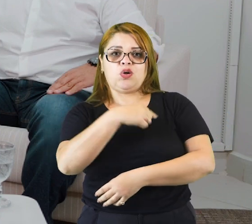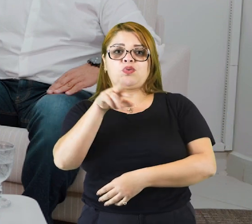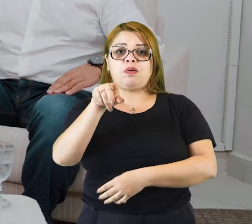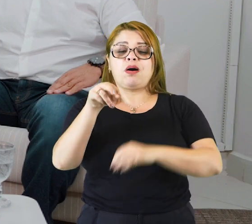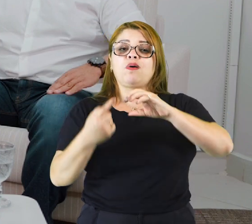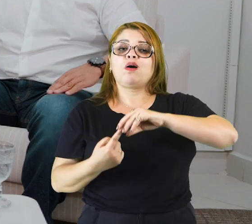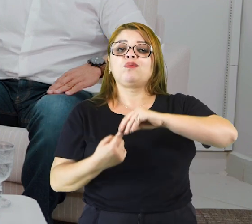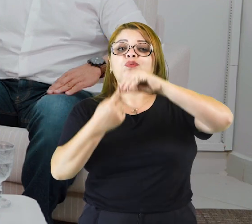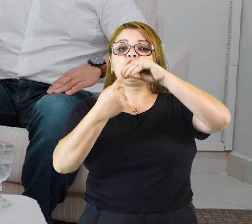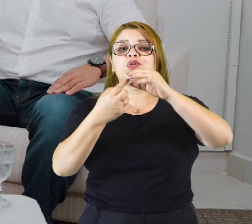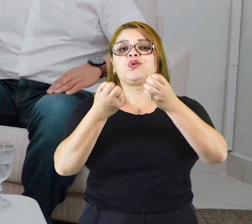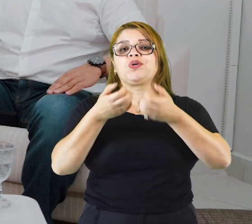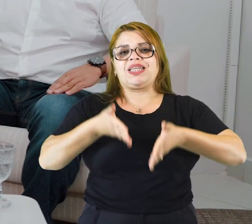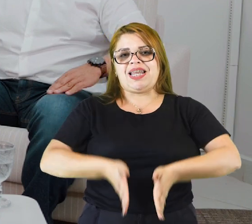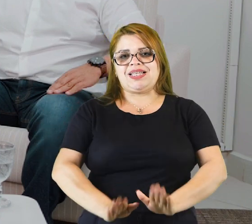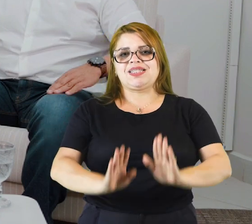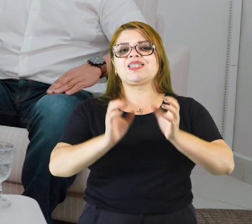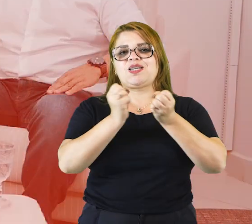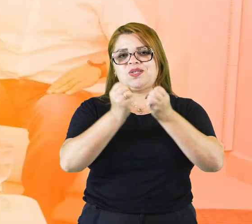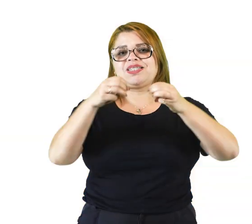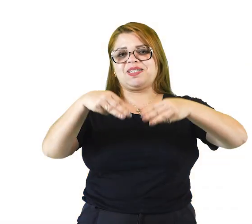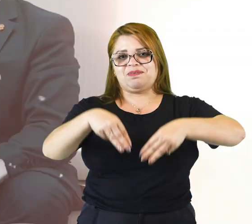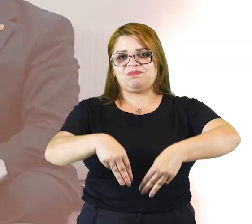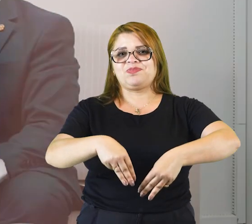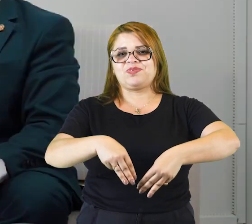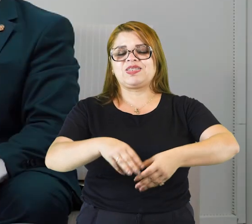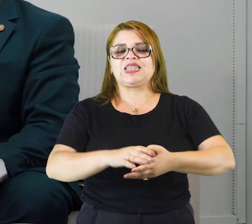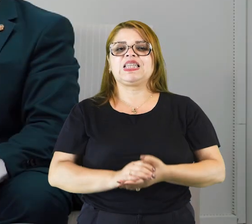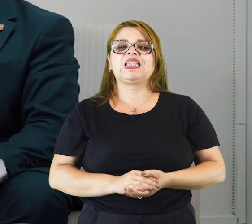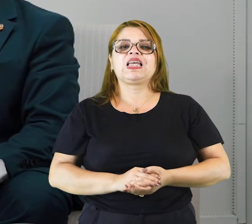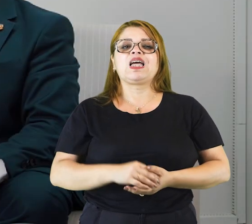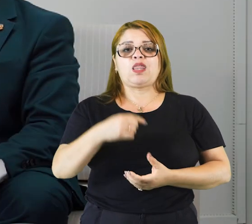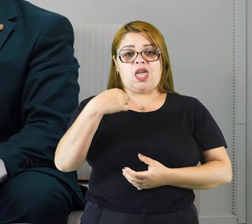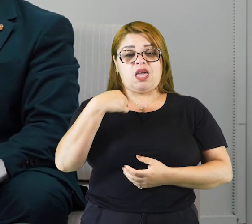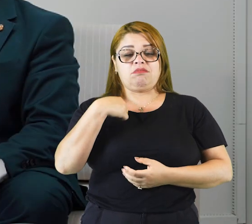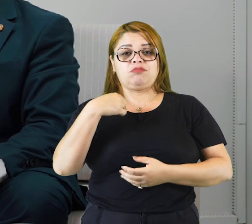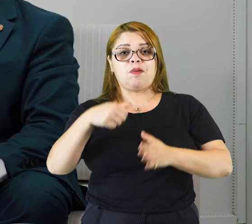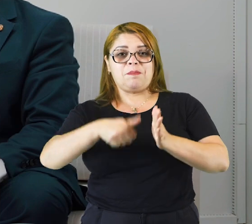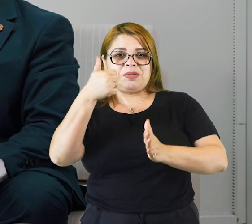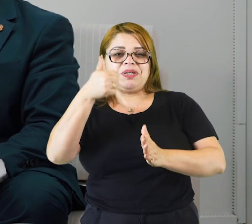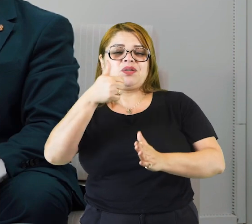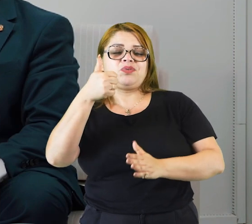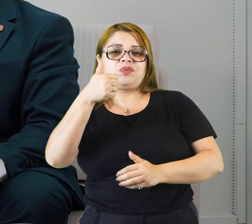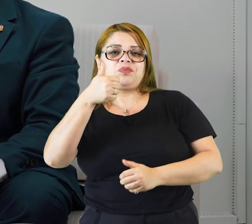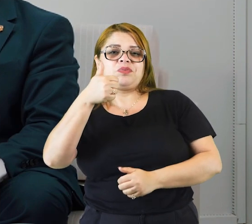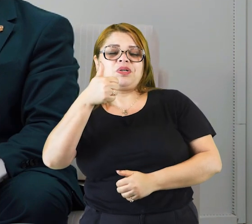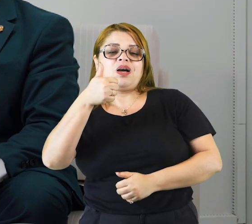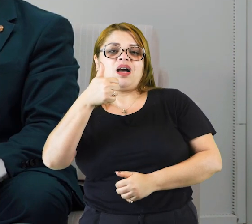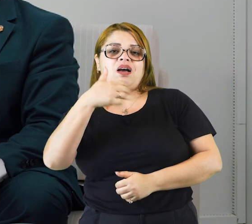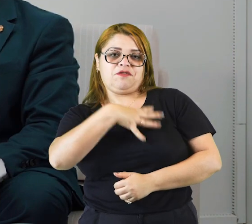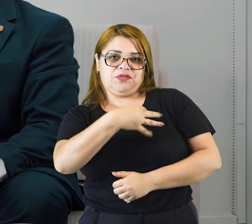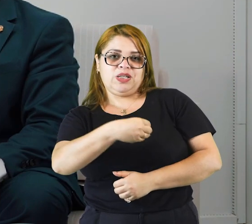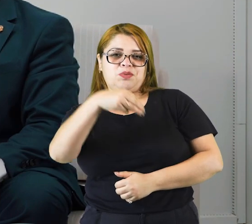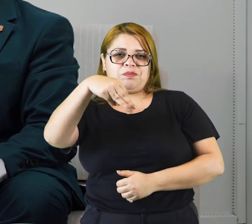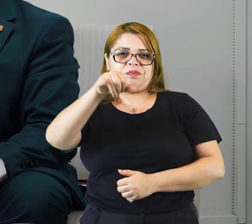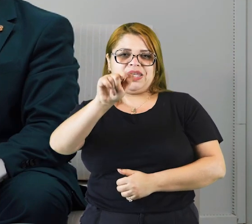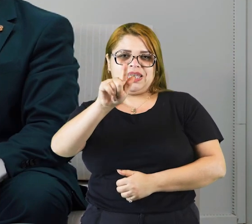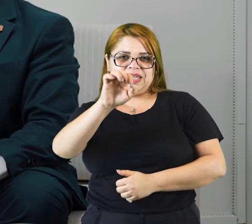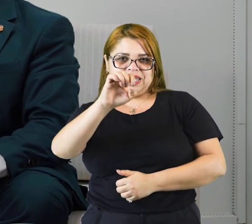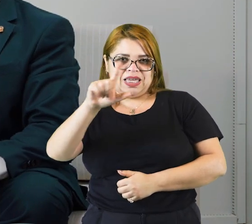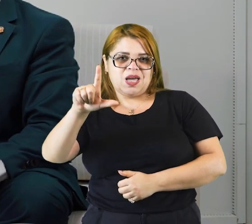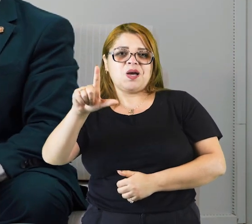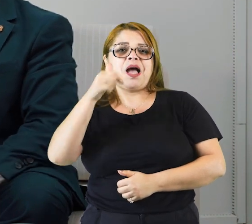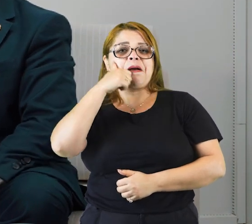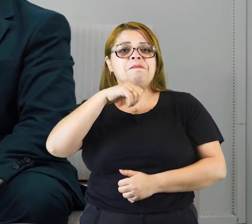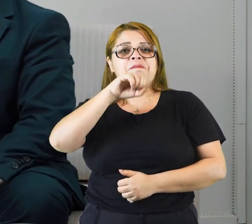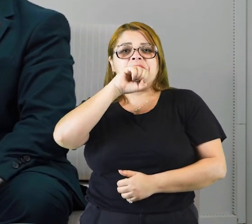é o único que é Sena Madureirense, nasceu lá. Quando eu fui ganhar meu primeiro filho, Miguel, a mãe